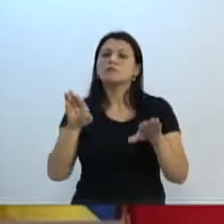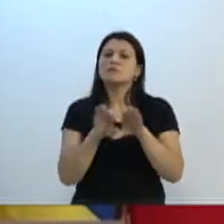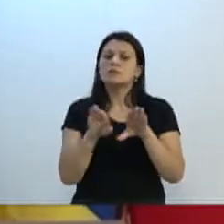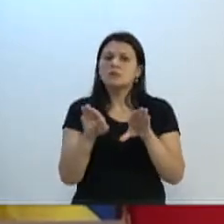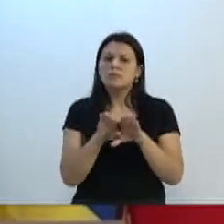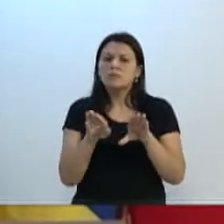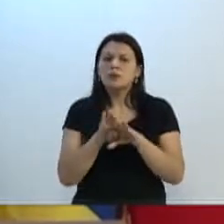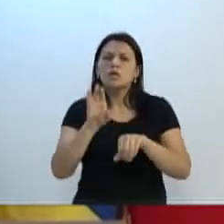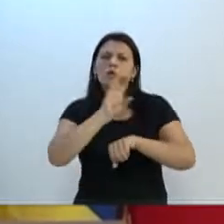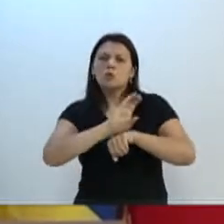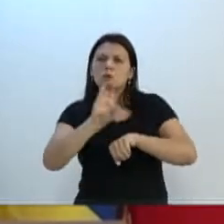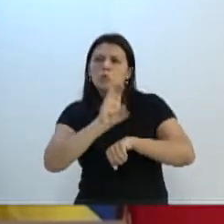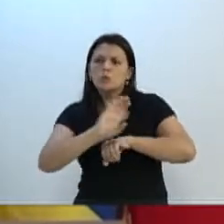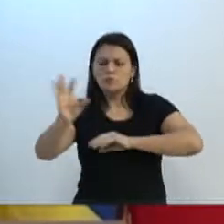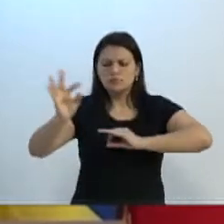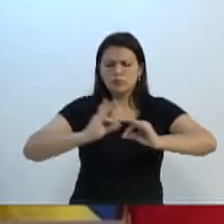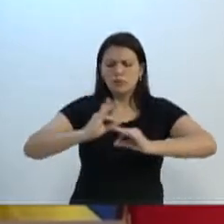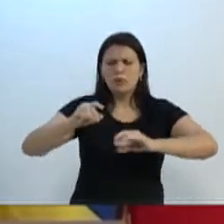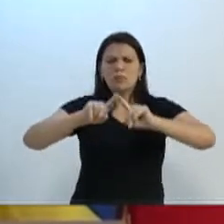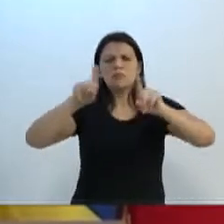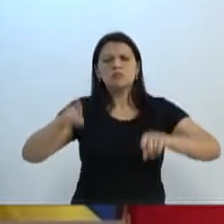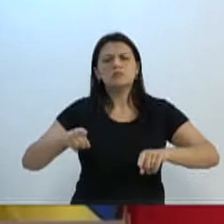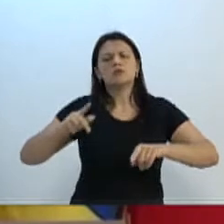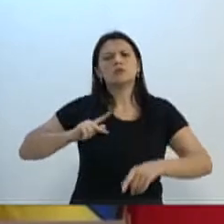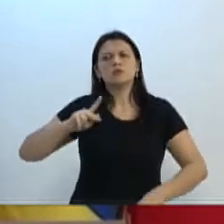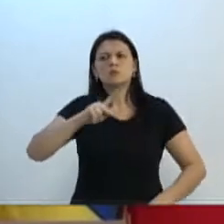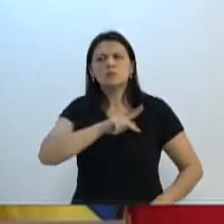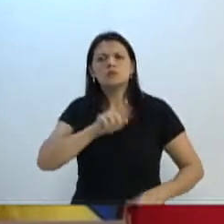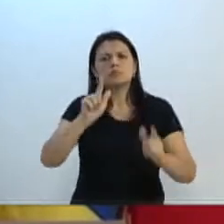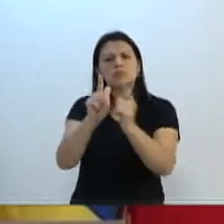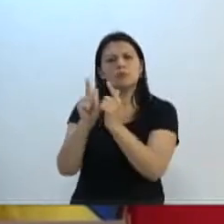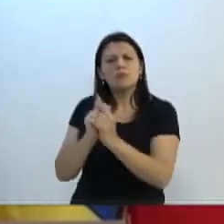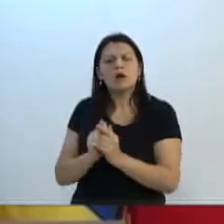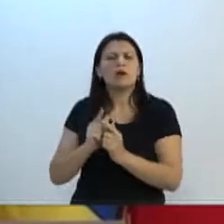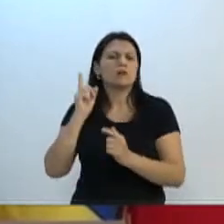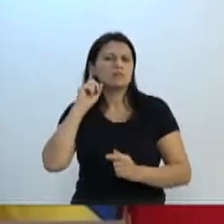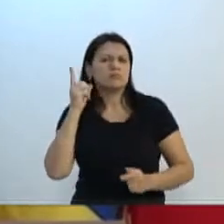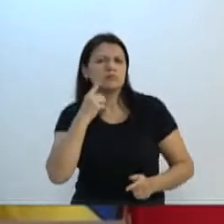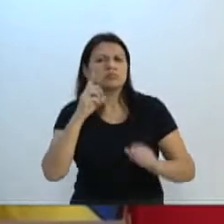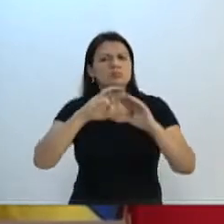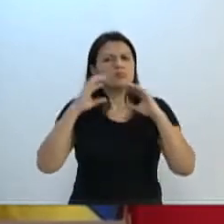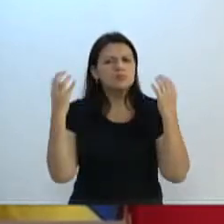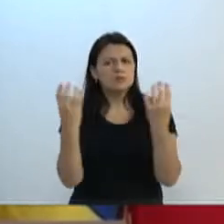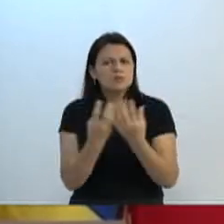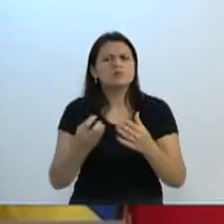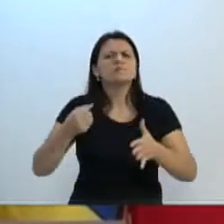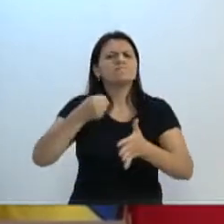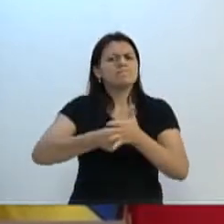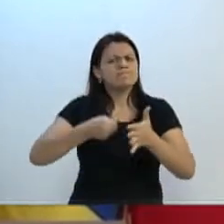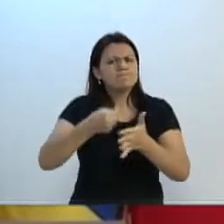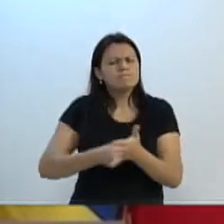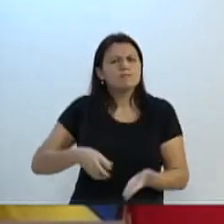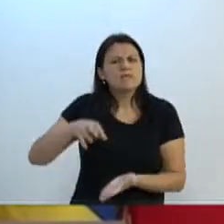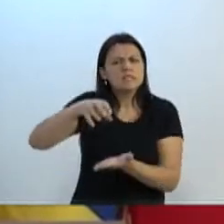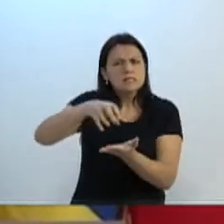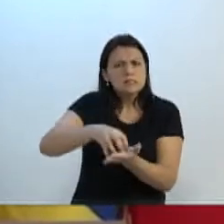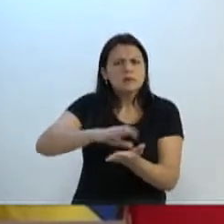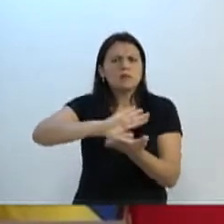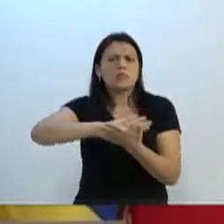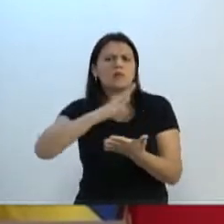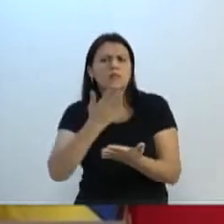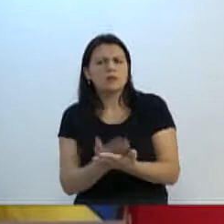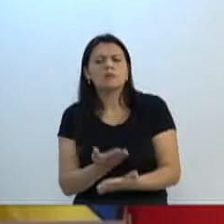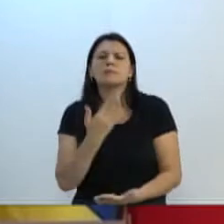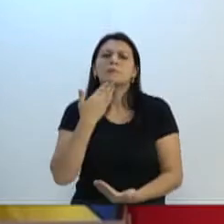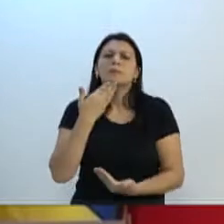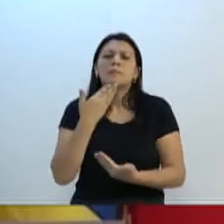de curso de preparar os servidores públicos para atender a comunidade surda, a luta de central de intérpretes que a gente pede aqui ao